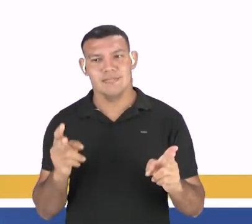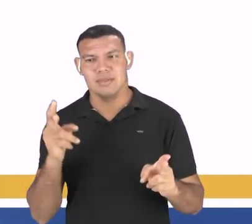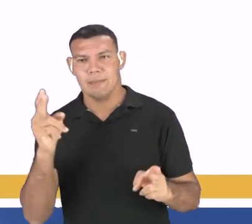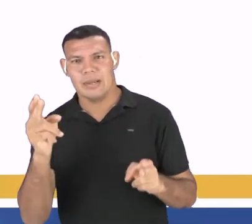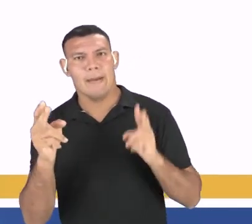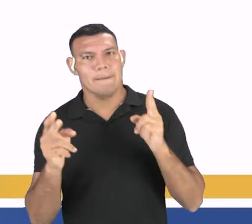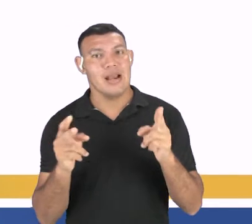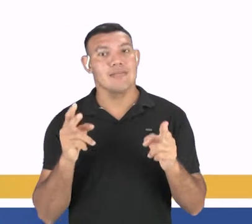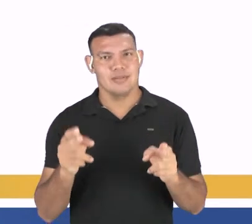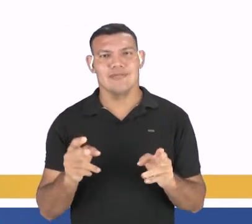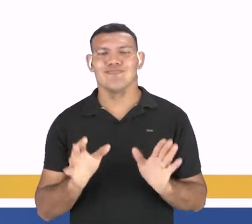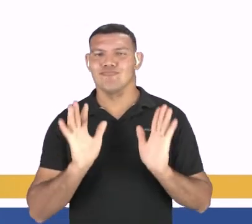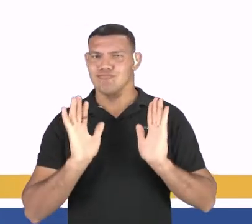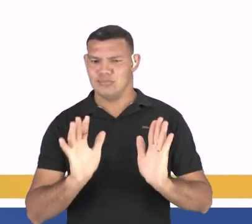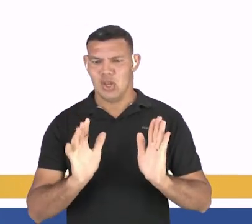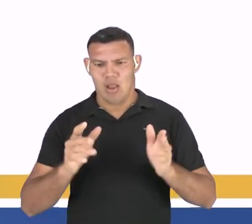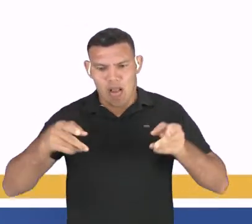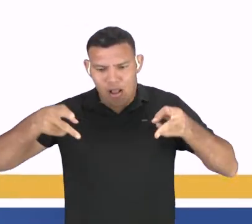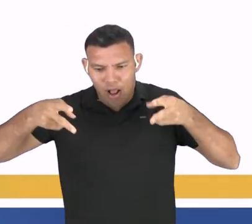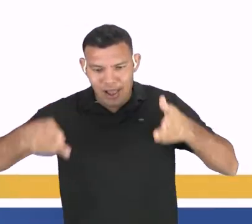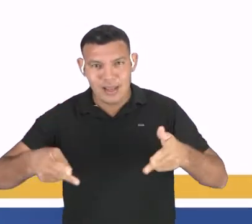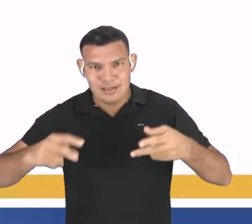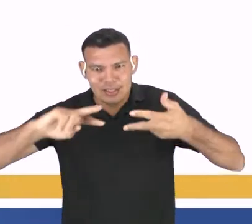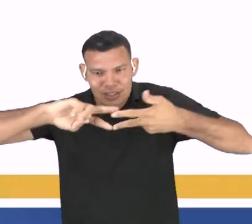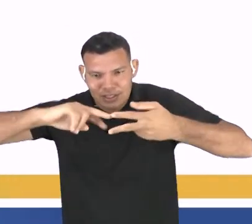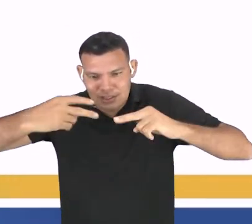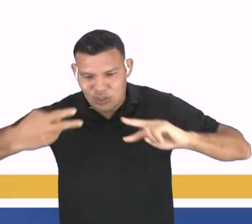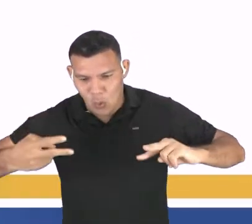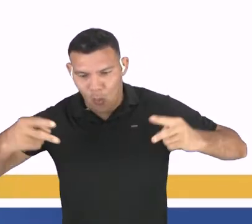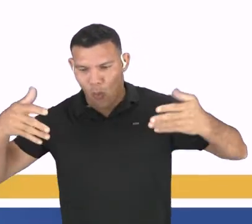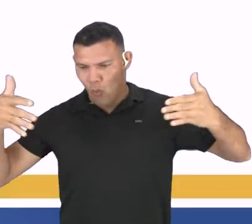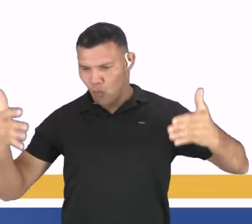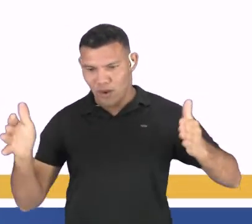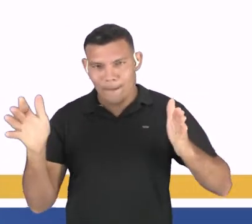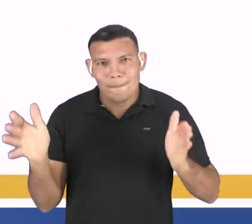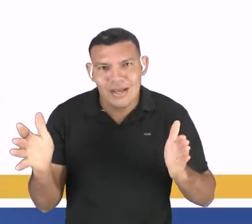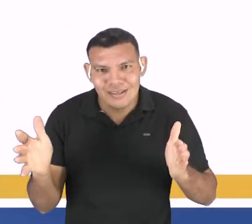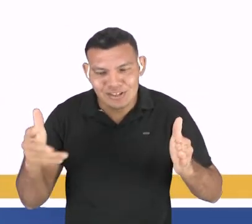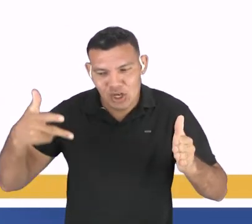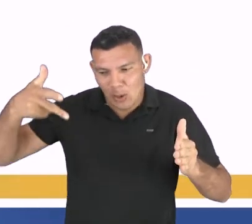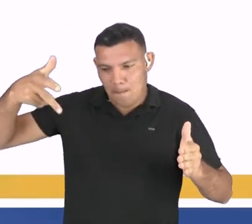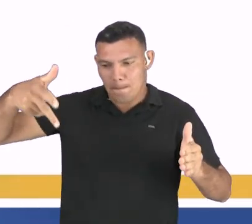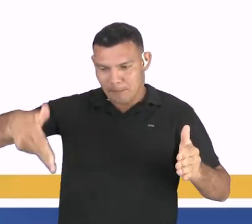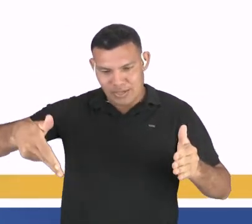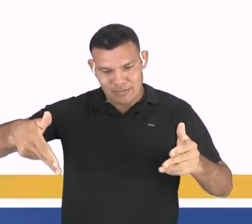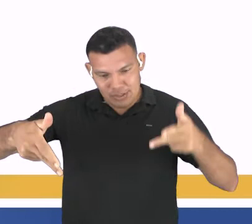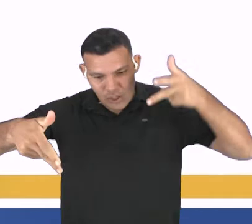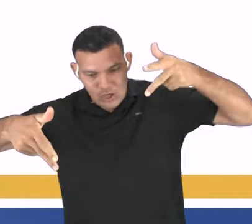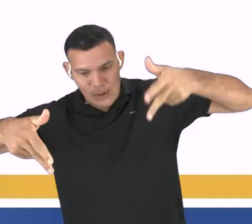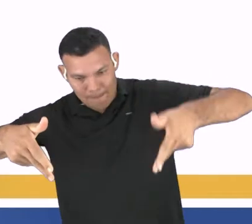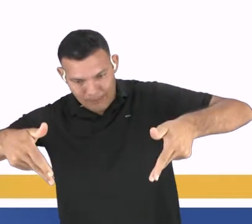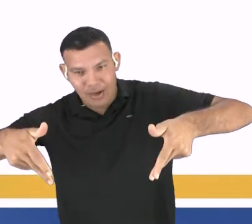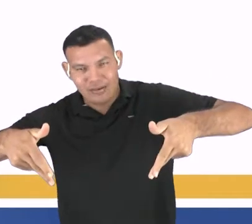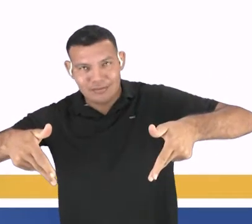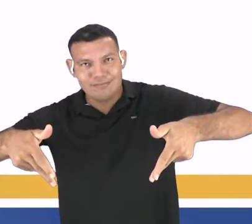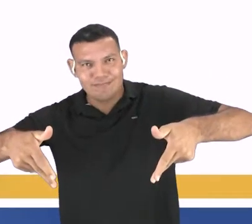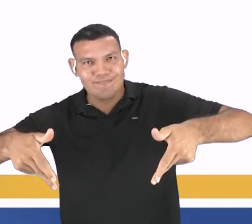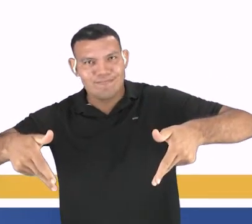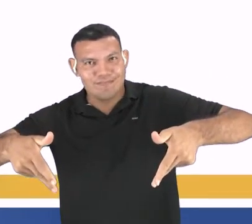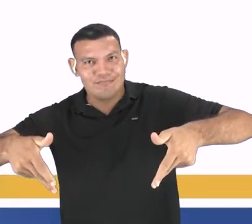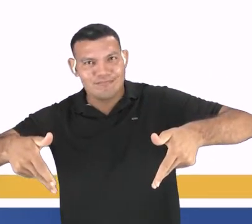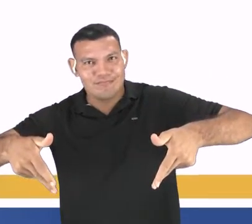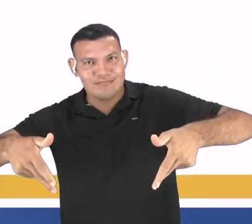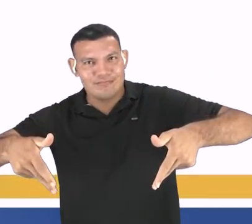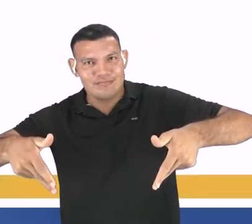cada enzima de restrição corta o material genético em um sítio específico que são palíndromos